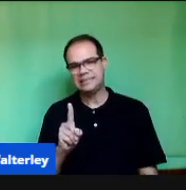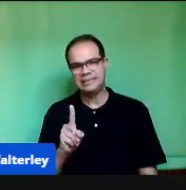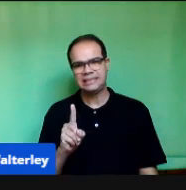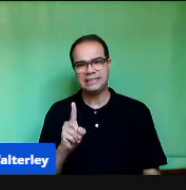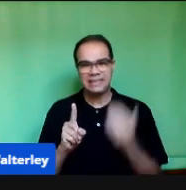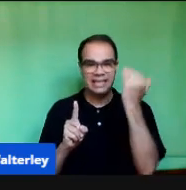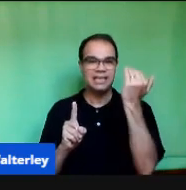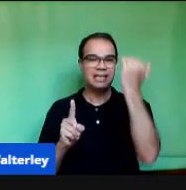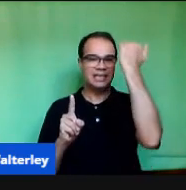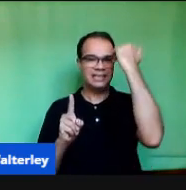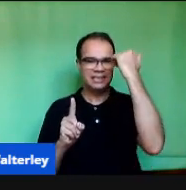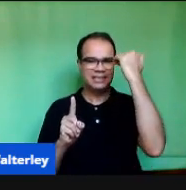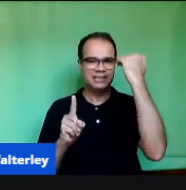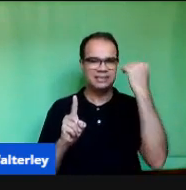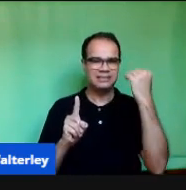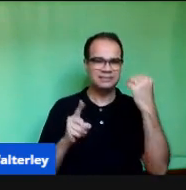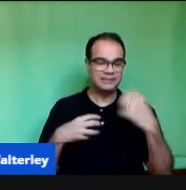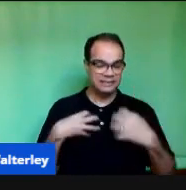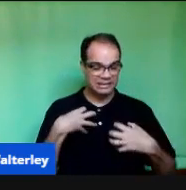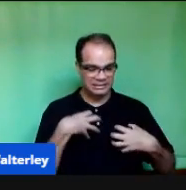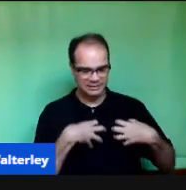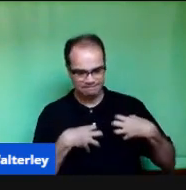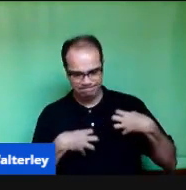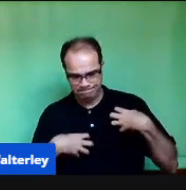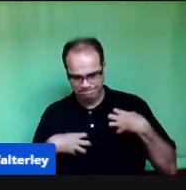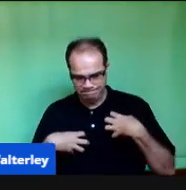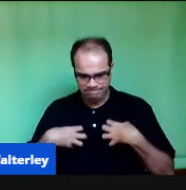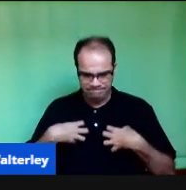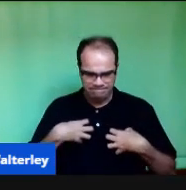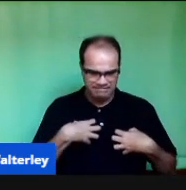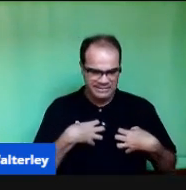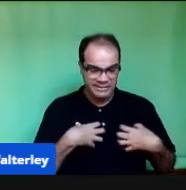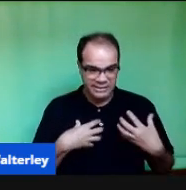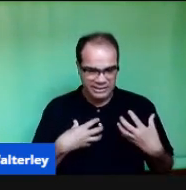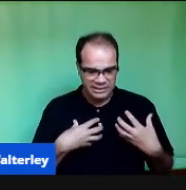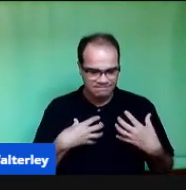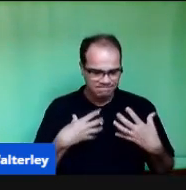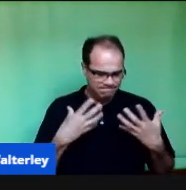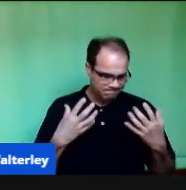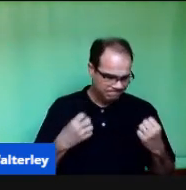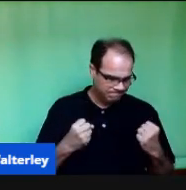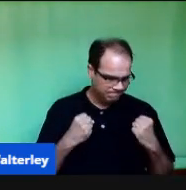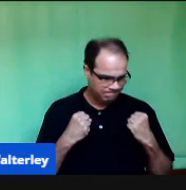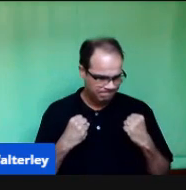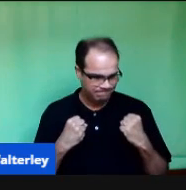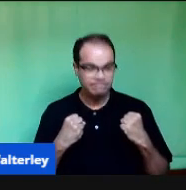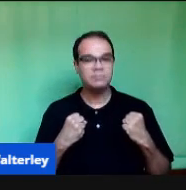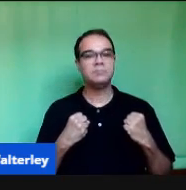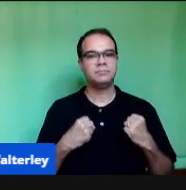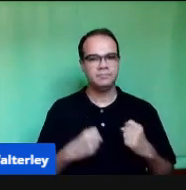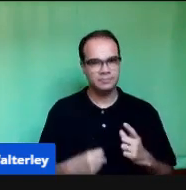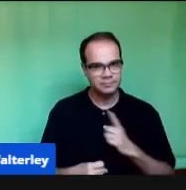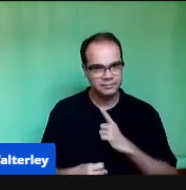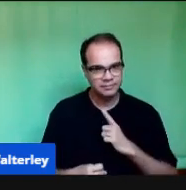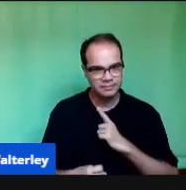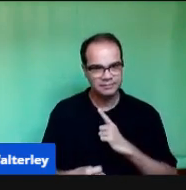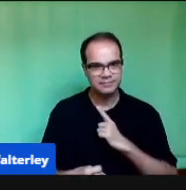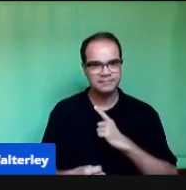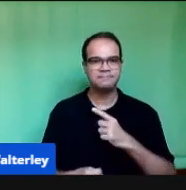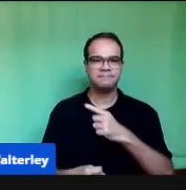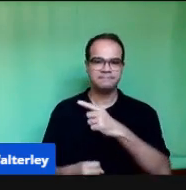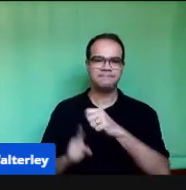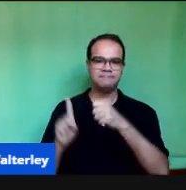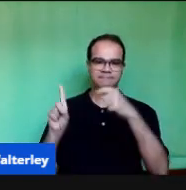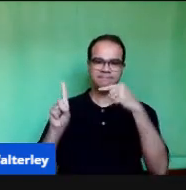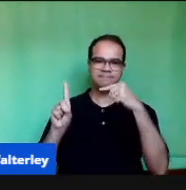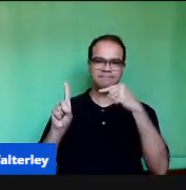no questionamento dele mesmo, até onde ele pode pensar o seu projeto educacional ou